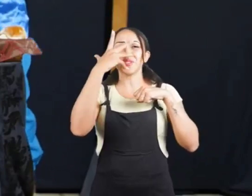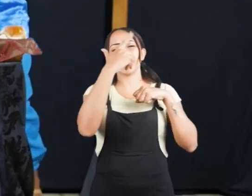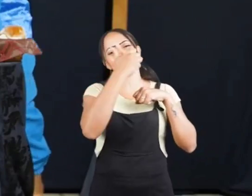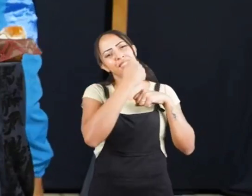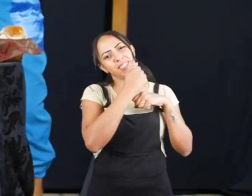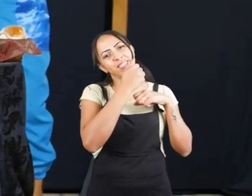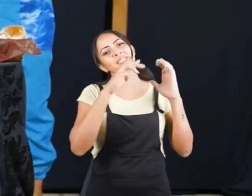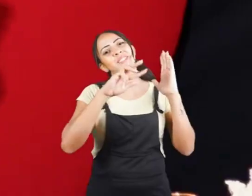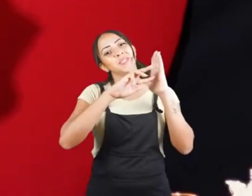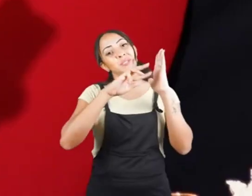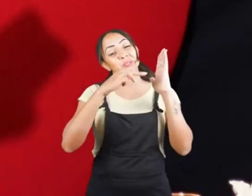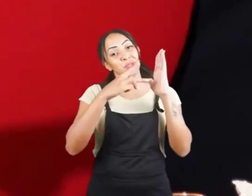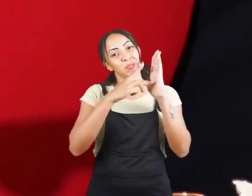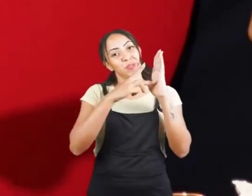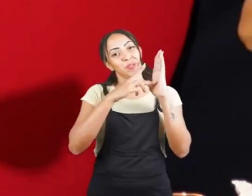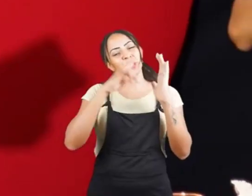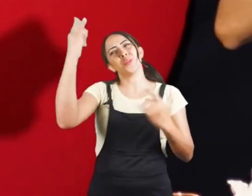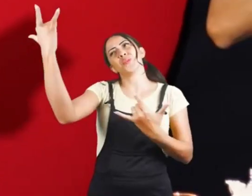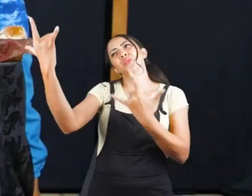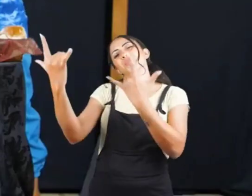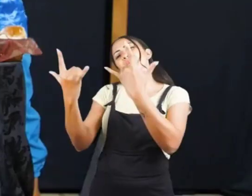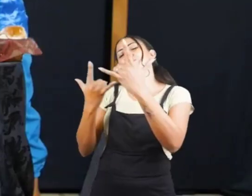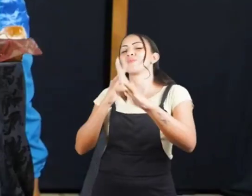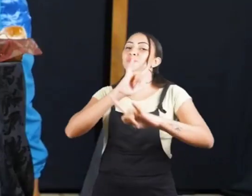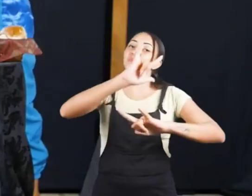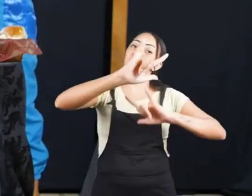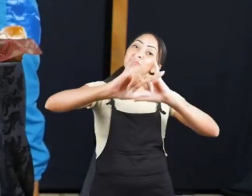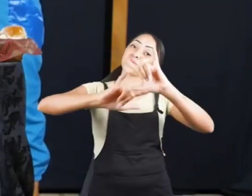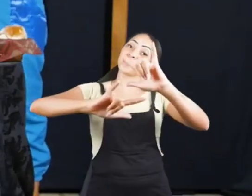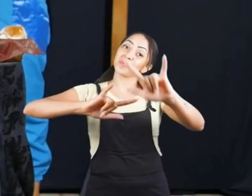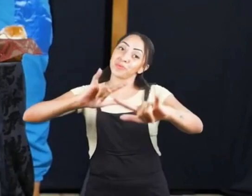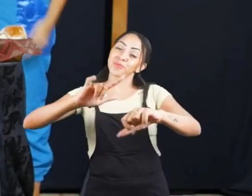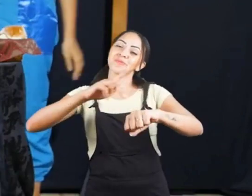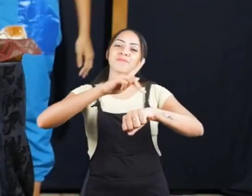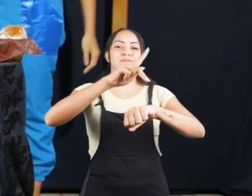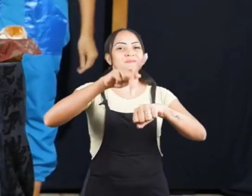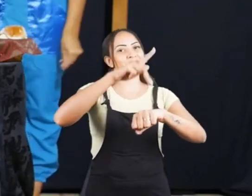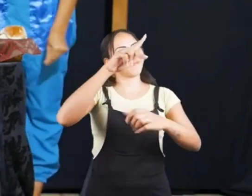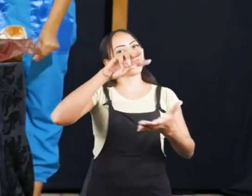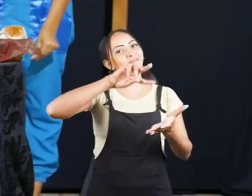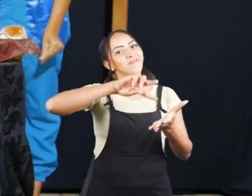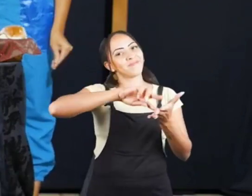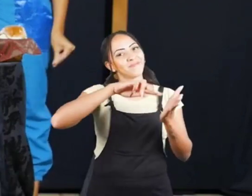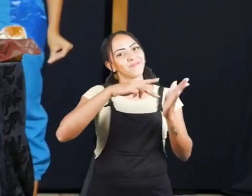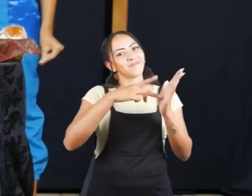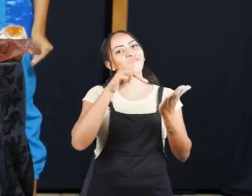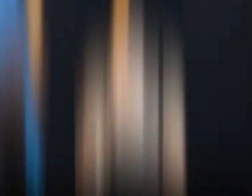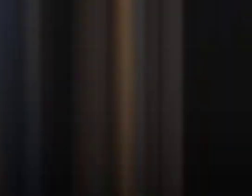Jesus por nós, o verdadeiro sentido da Páscoa.